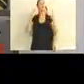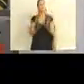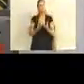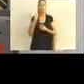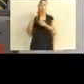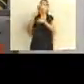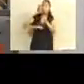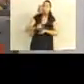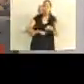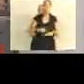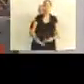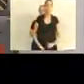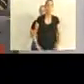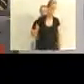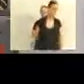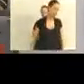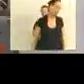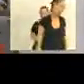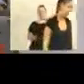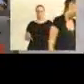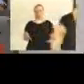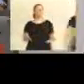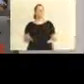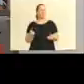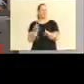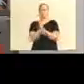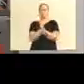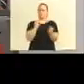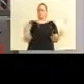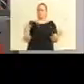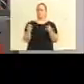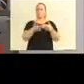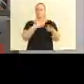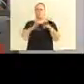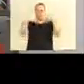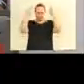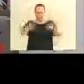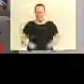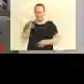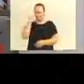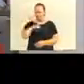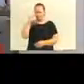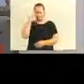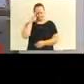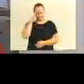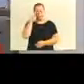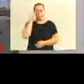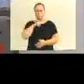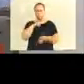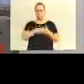a todo momento, a toda hora, a todo segundo. Fica impossível para qualquer ser humano poder entender e fazer as defesas